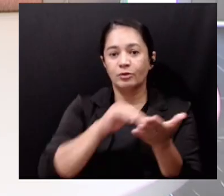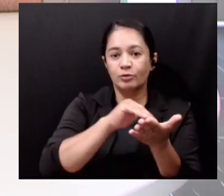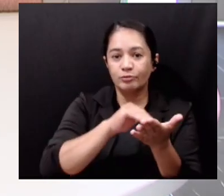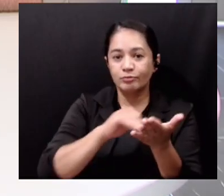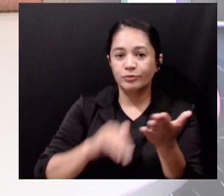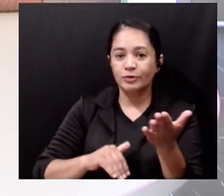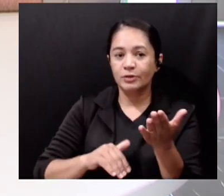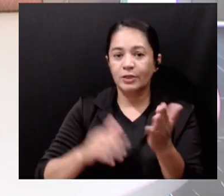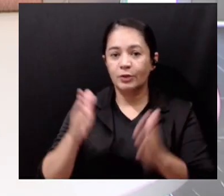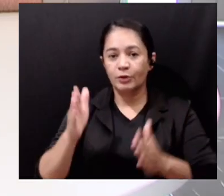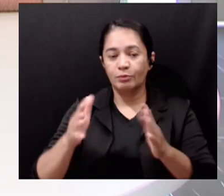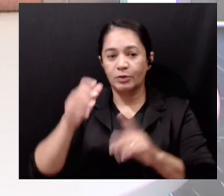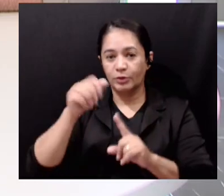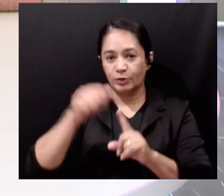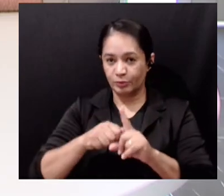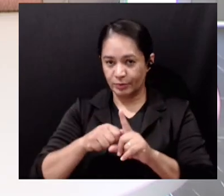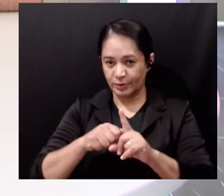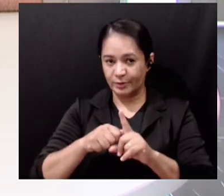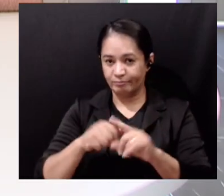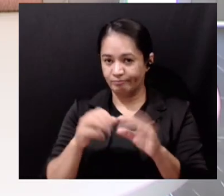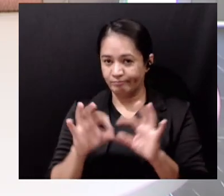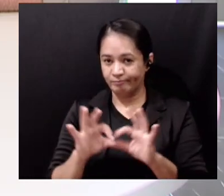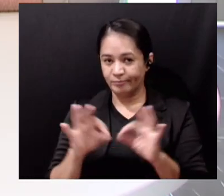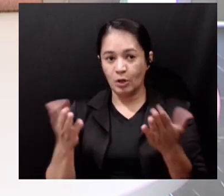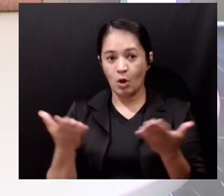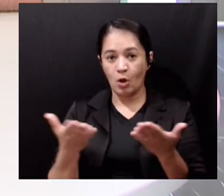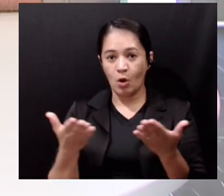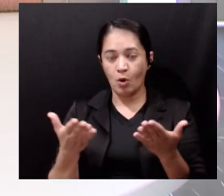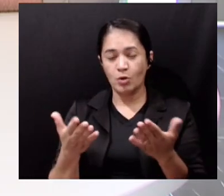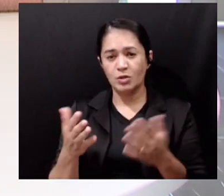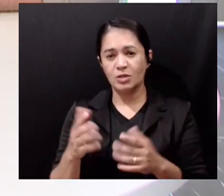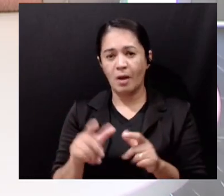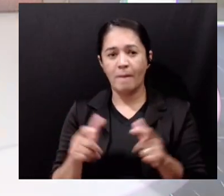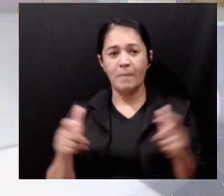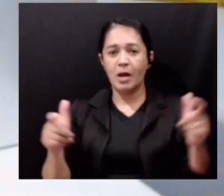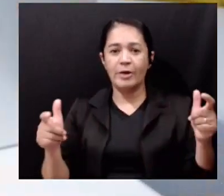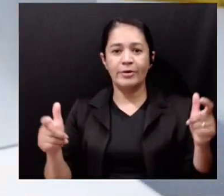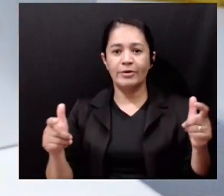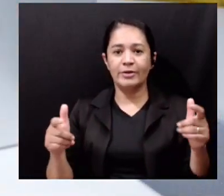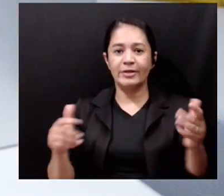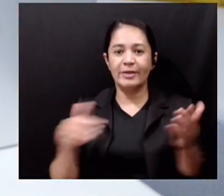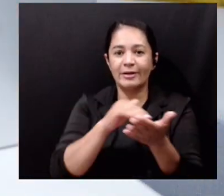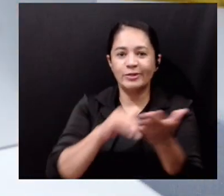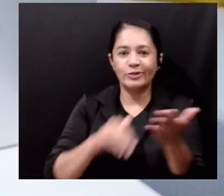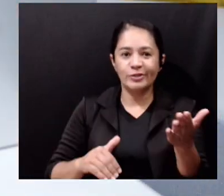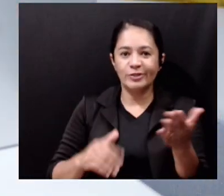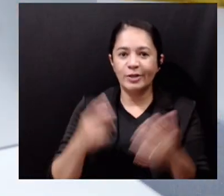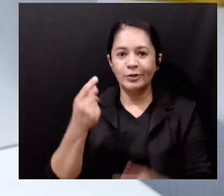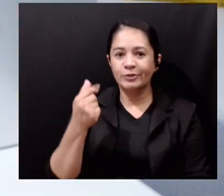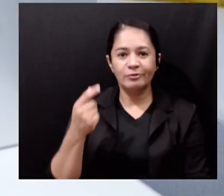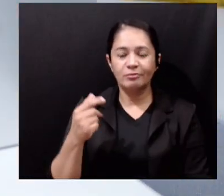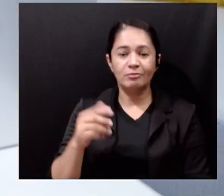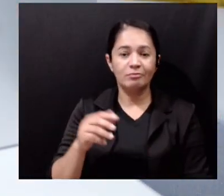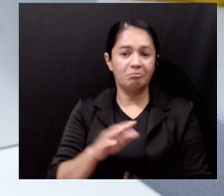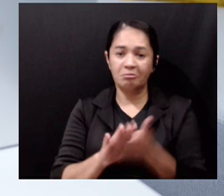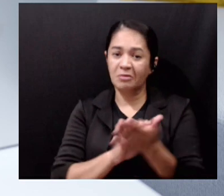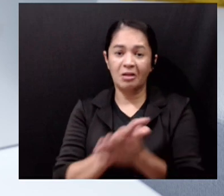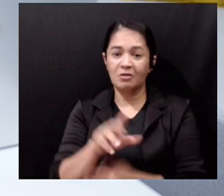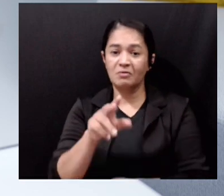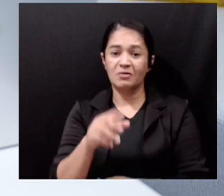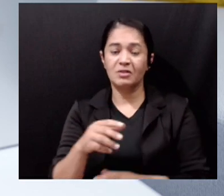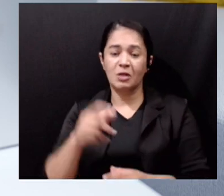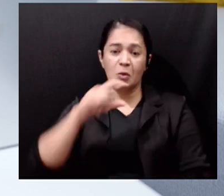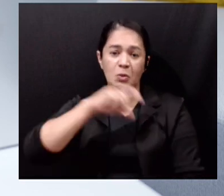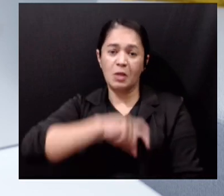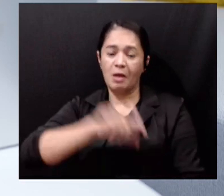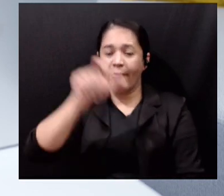caixa eletrônico. Hoje, a maioria das pessoas sequer faz saques. Ou você usa cartão eletrônico, usa Pix, etc. A mesma